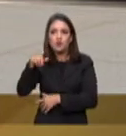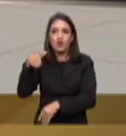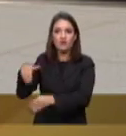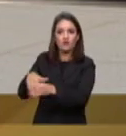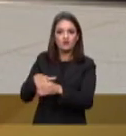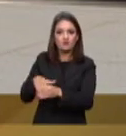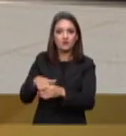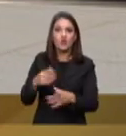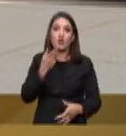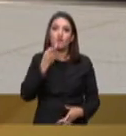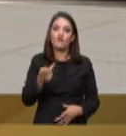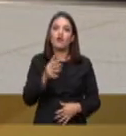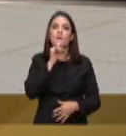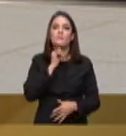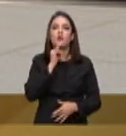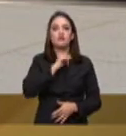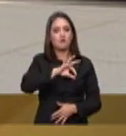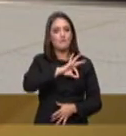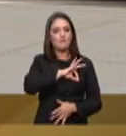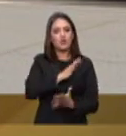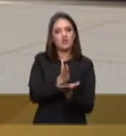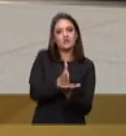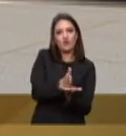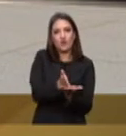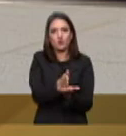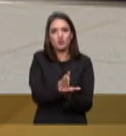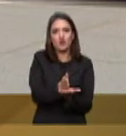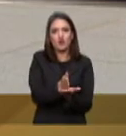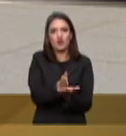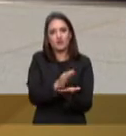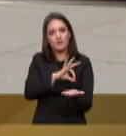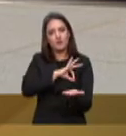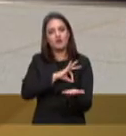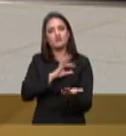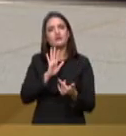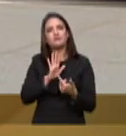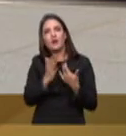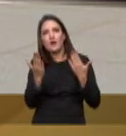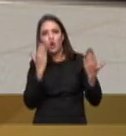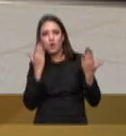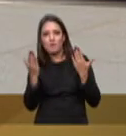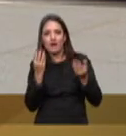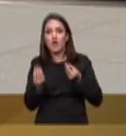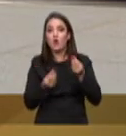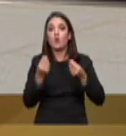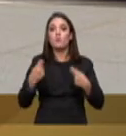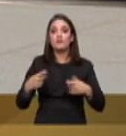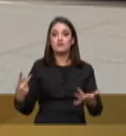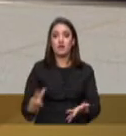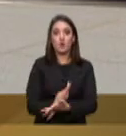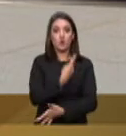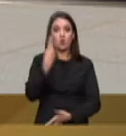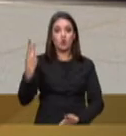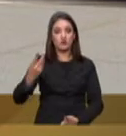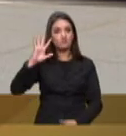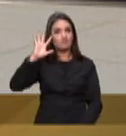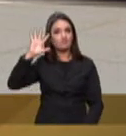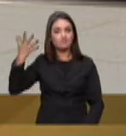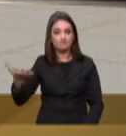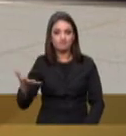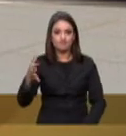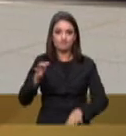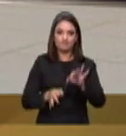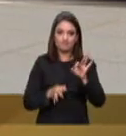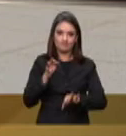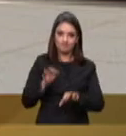de fronteira para apresentar a atitude ideal das cortes em matérias de